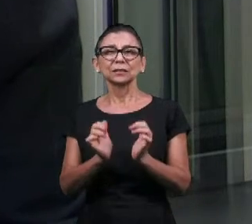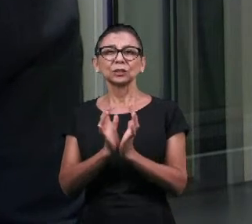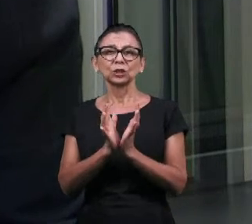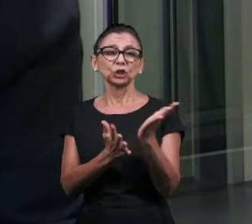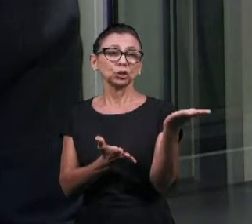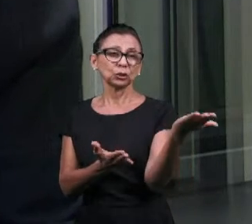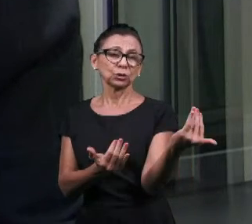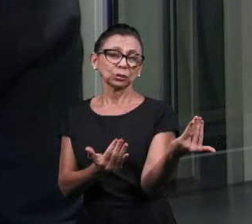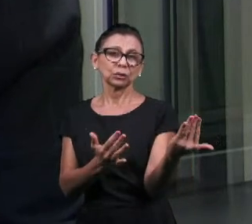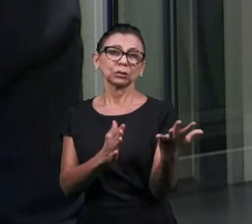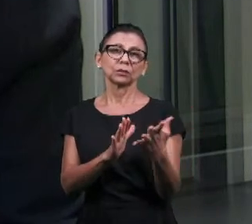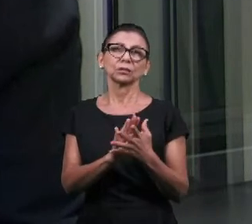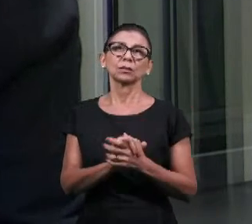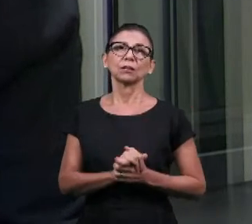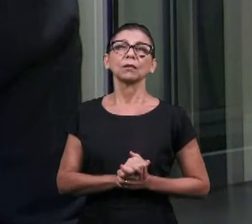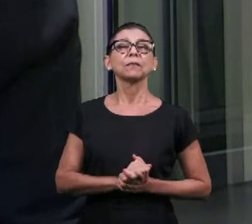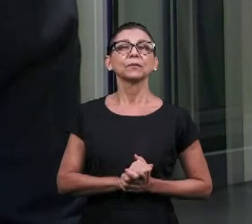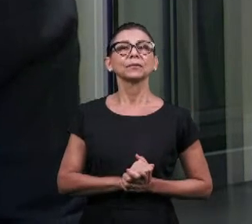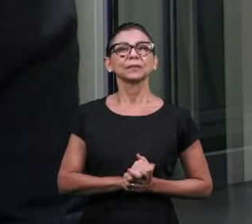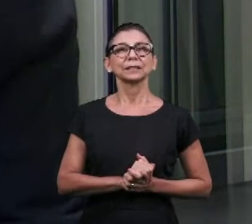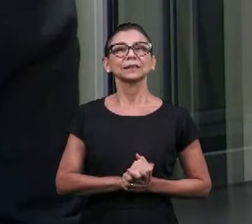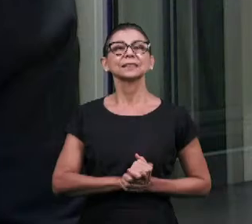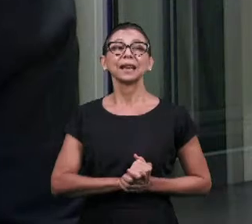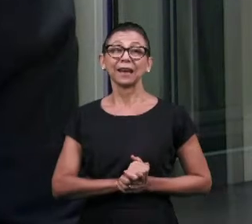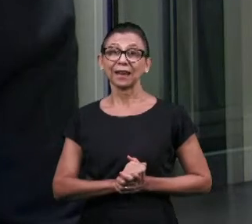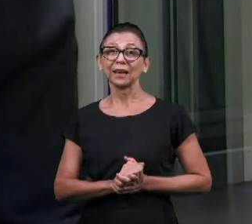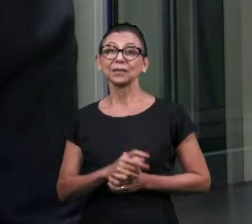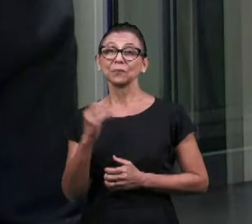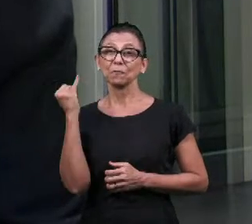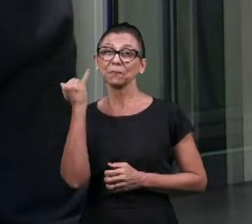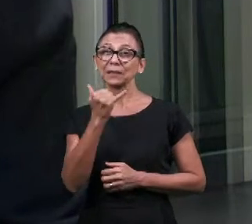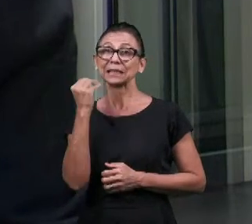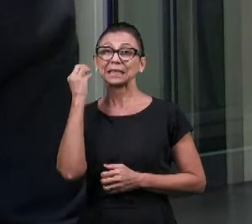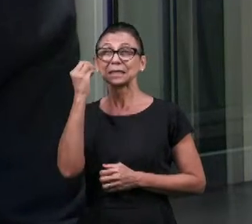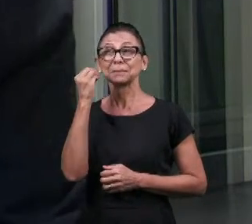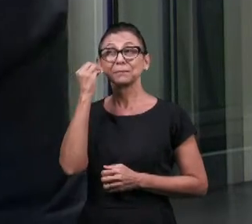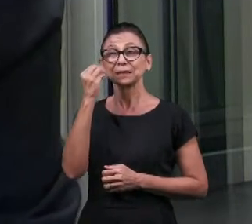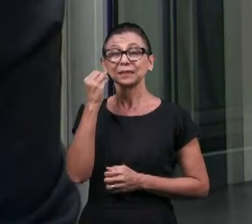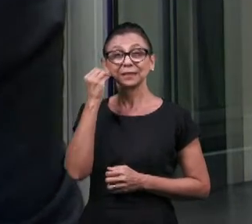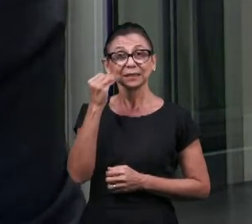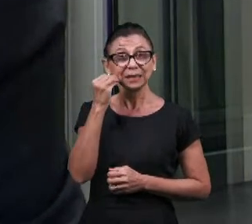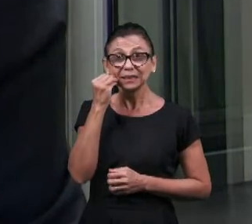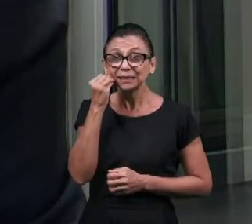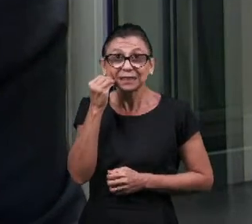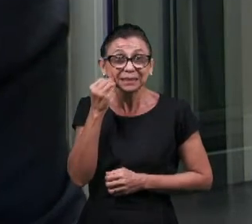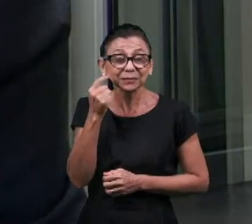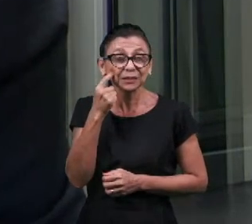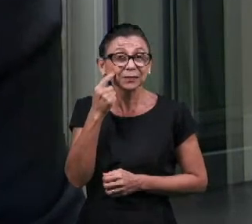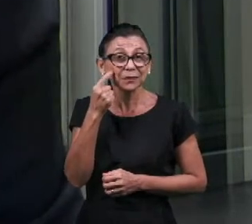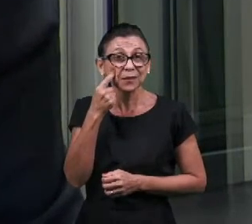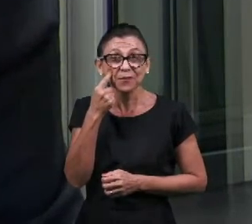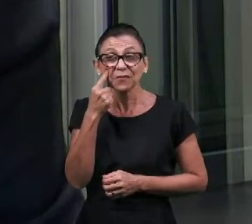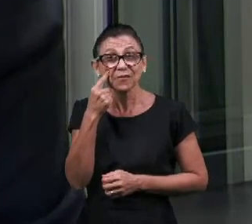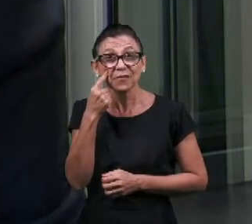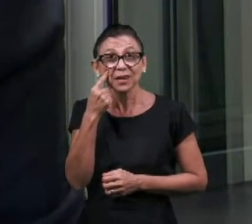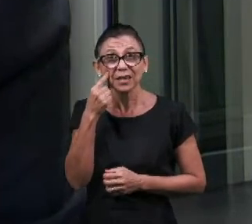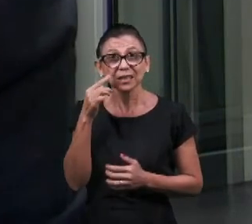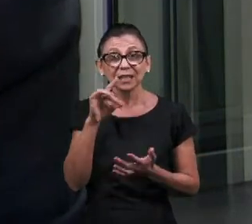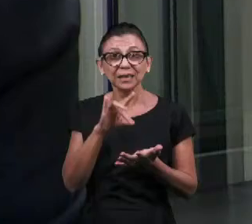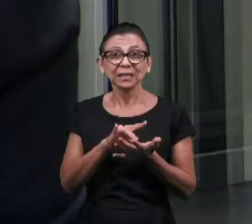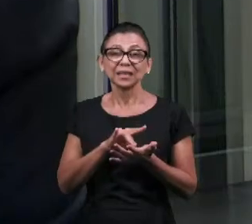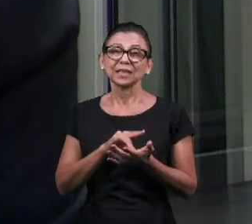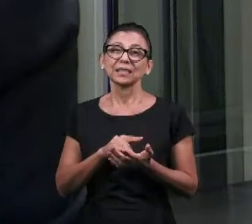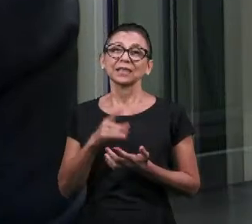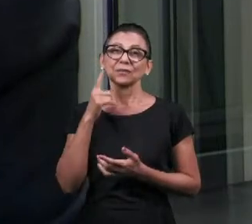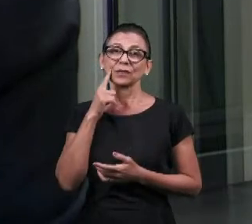vão te chamar para contar, para viver as experiências, você vai ter noção, você vai passar a tratar a sua igreja de